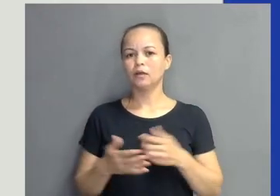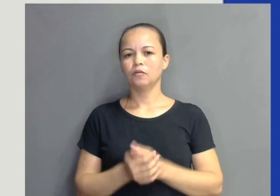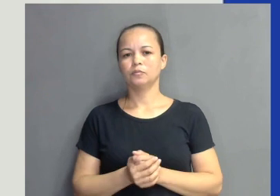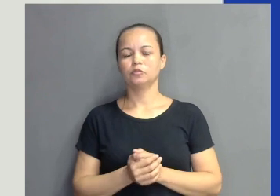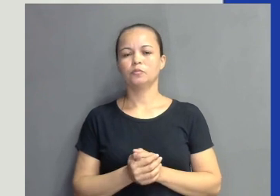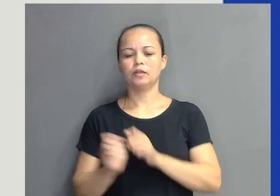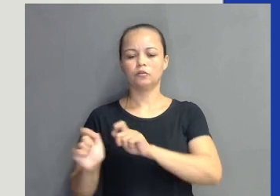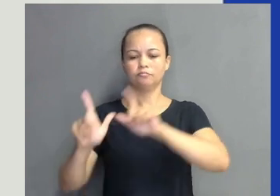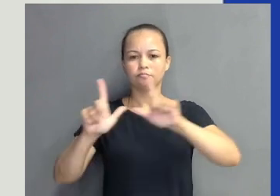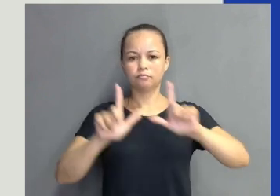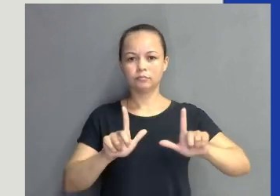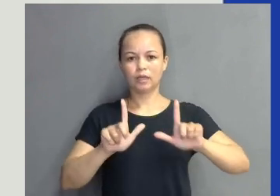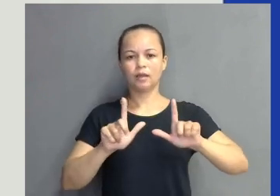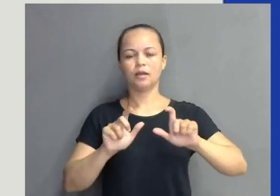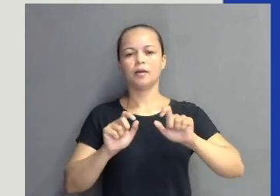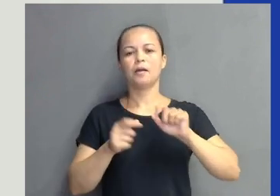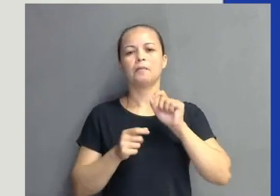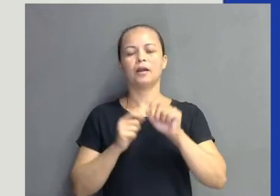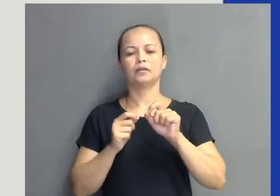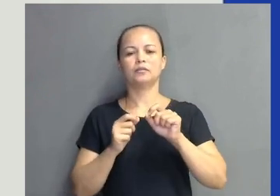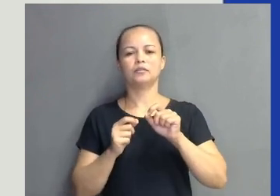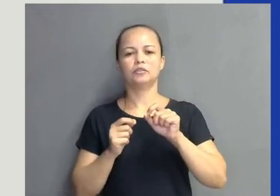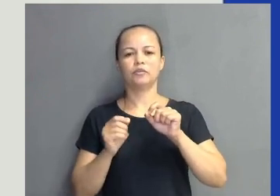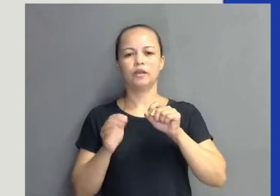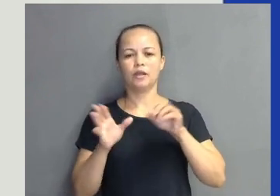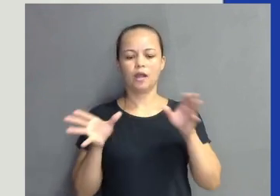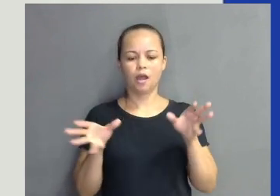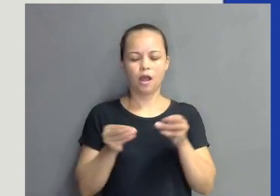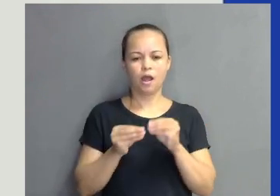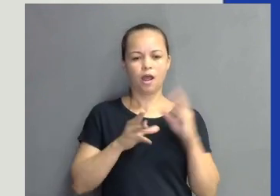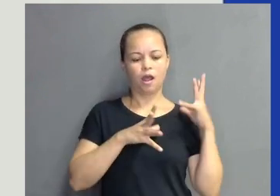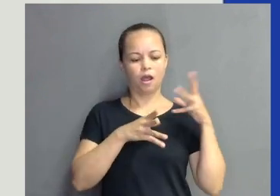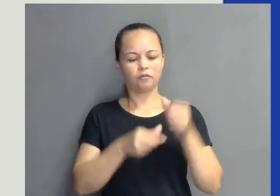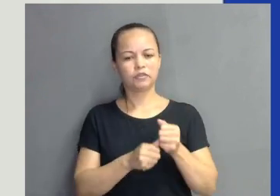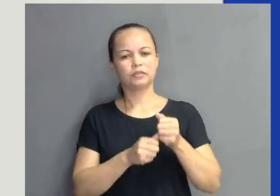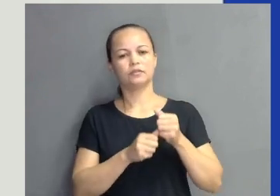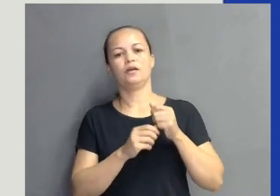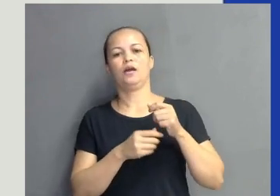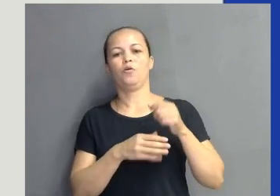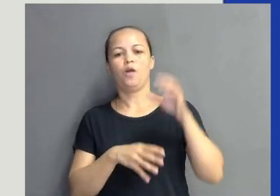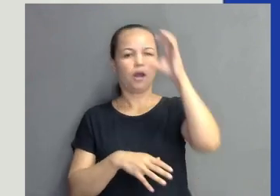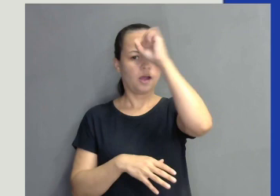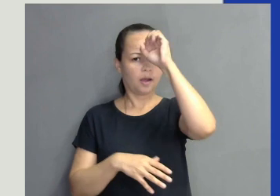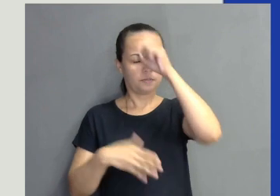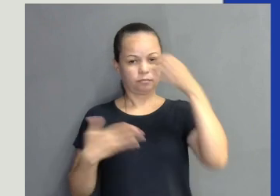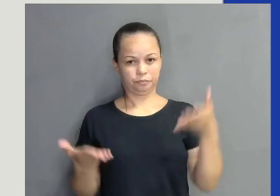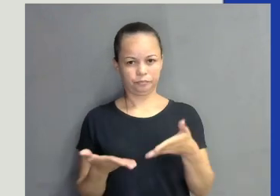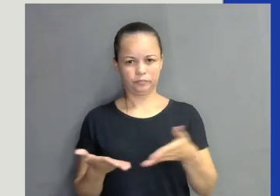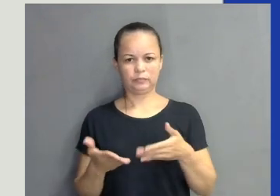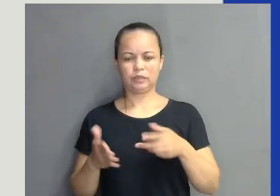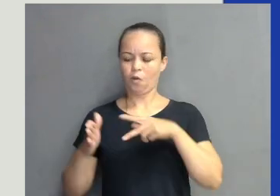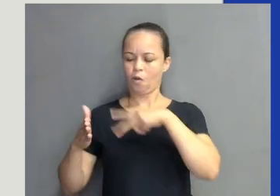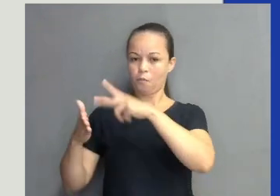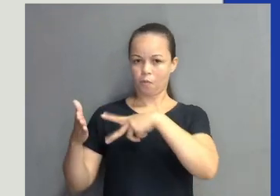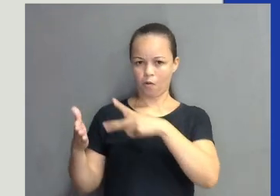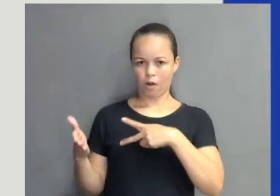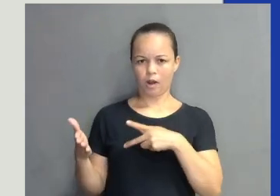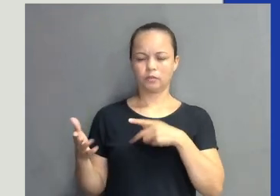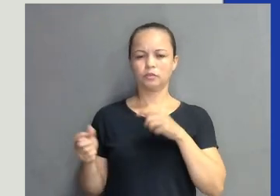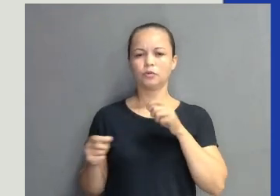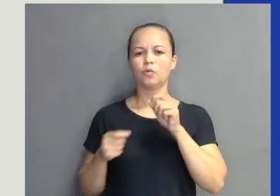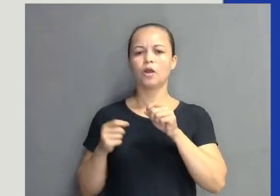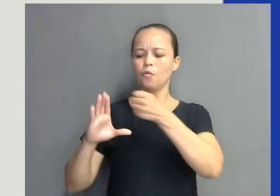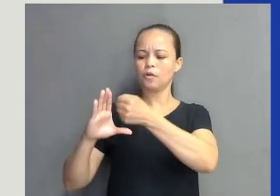tá? Nós aprendemos que o texto poético, né, pode apresentar algumas características que são peculiares a esse gênero,